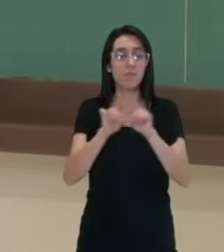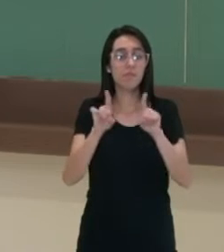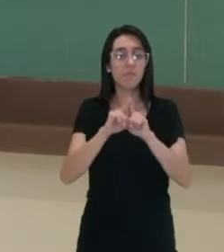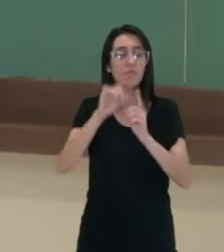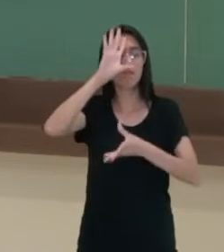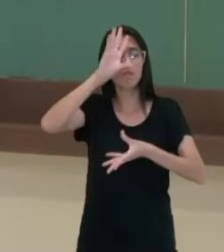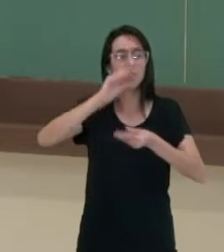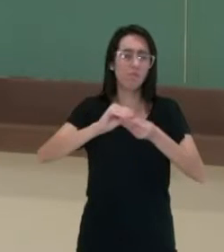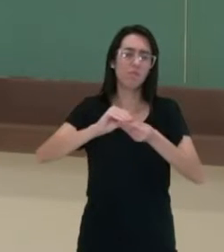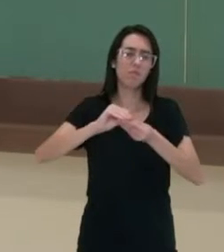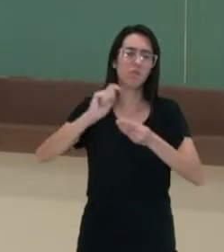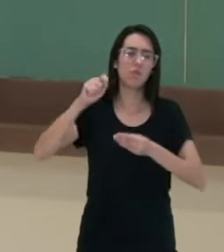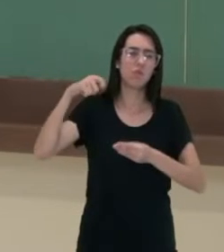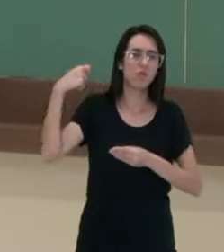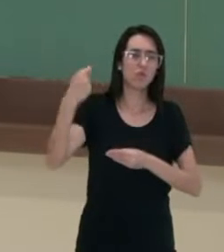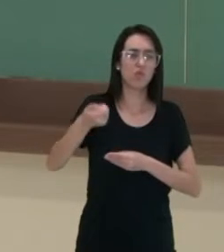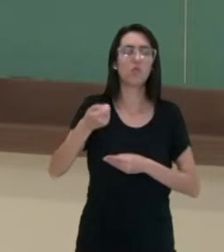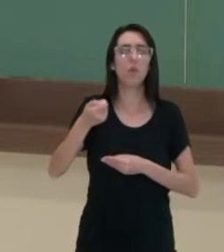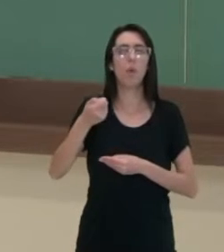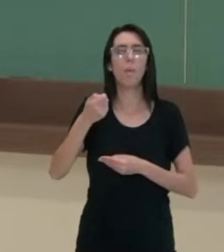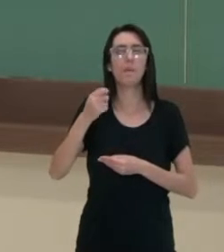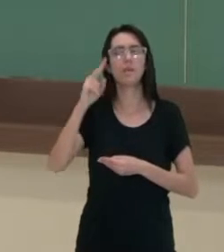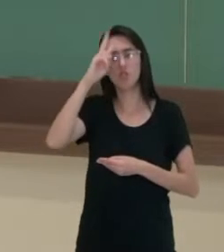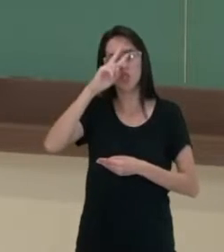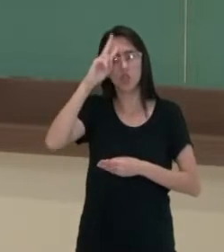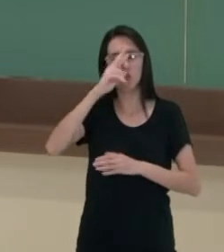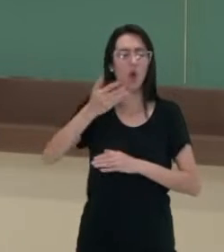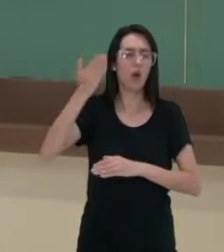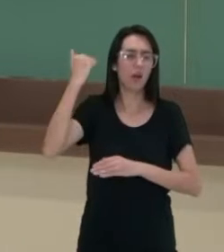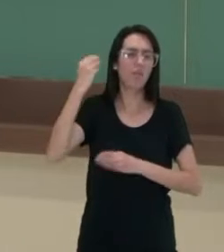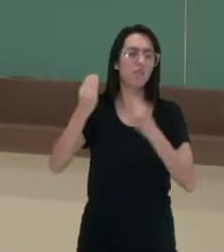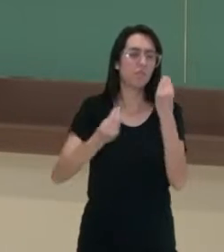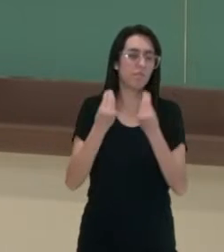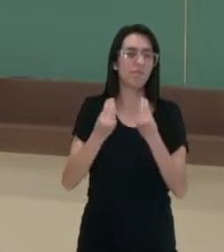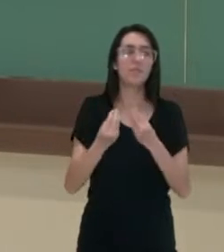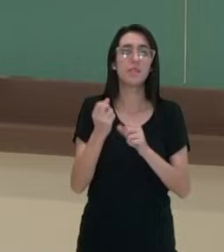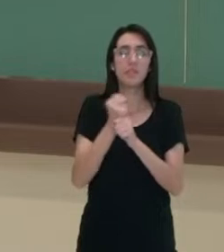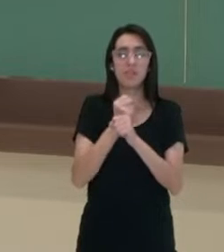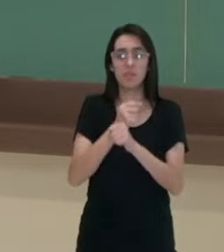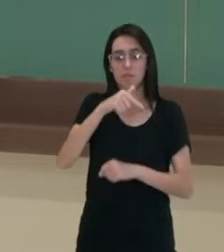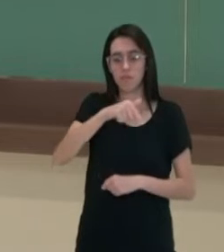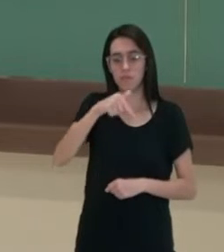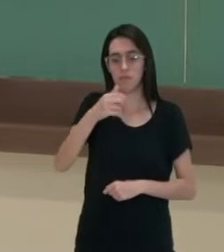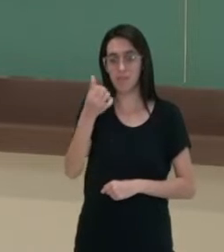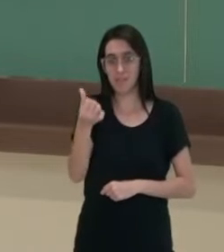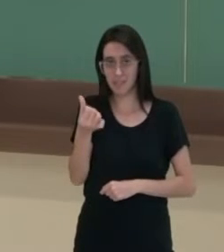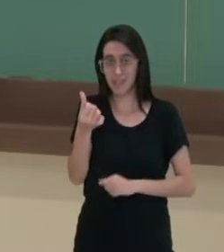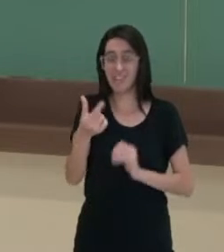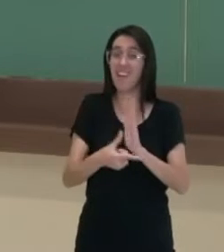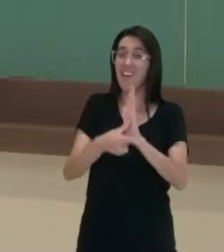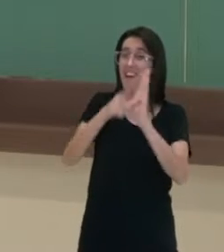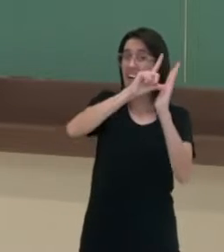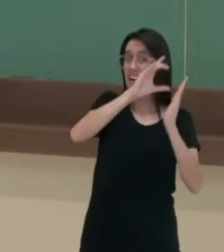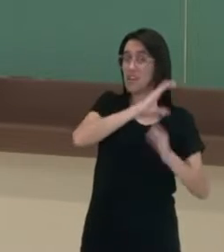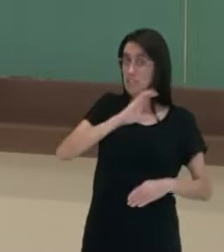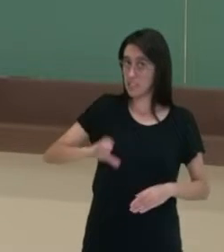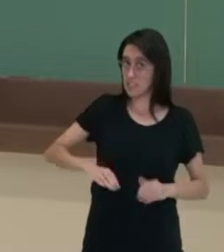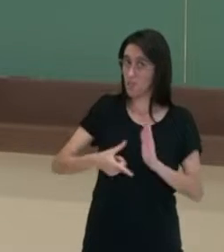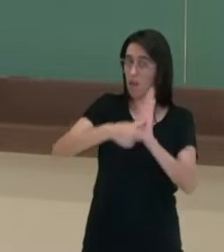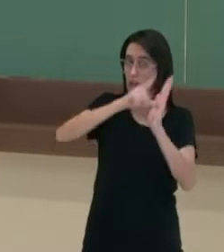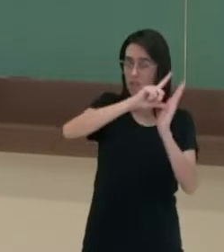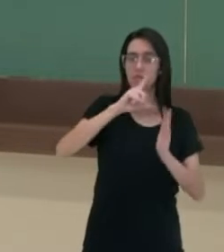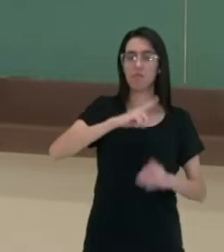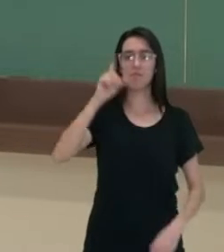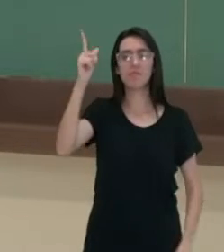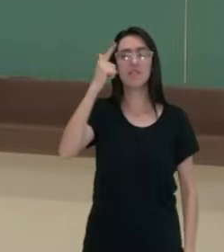brevemente sobre aspectos históricos, em 766 a.C., existia na Grécia Antiga, né,